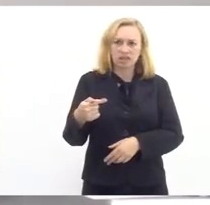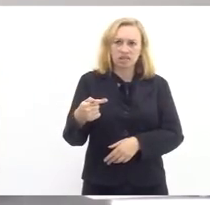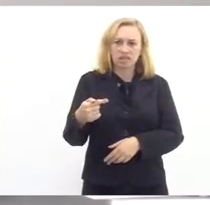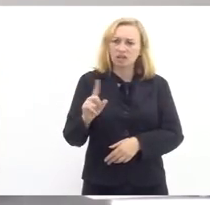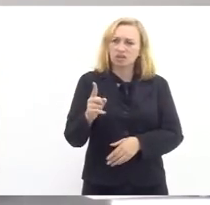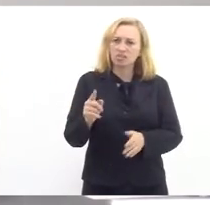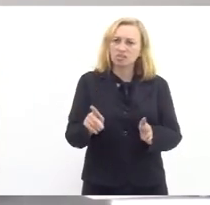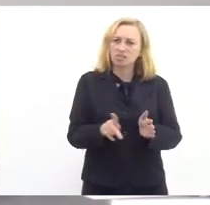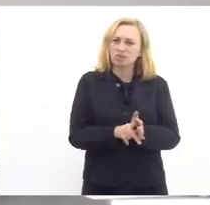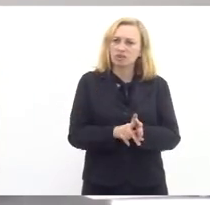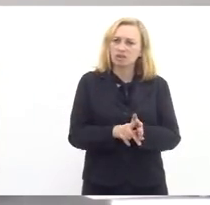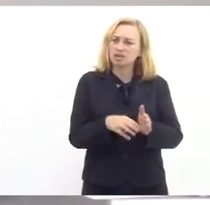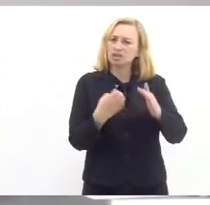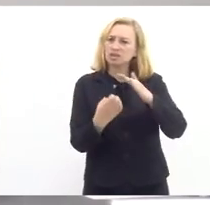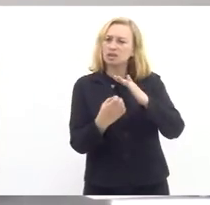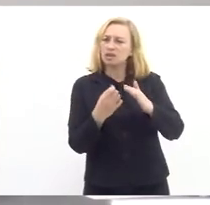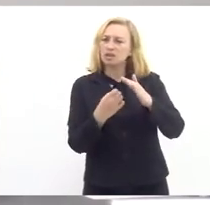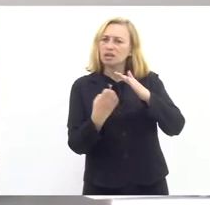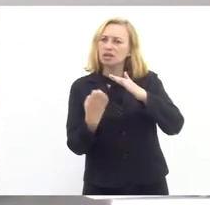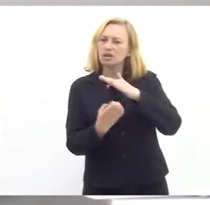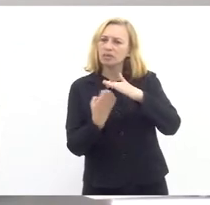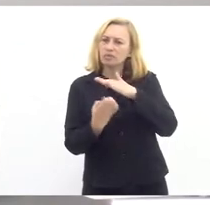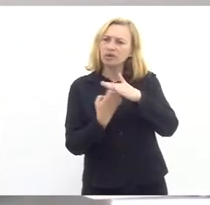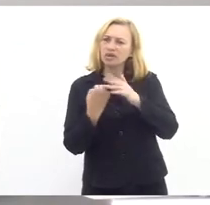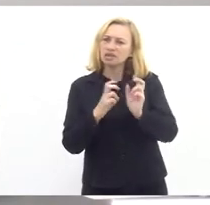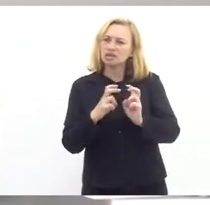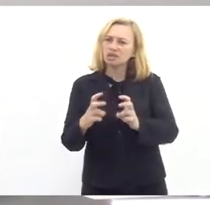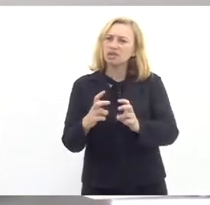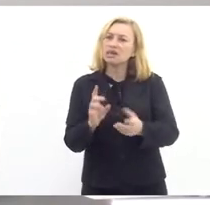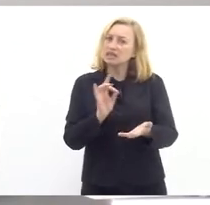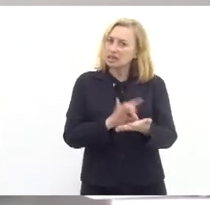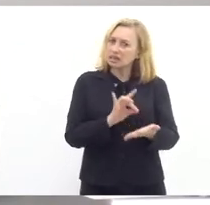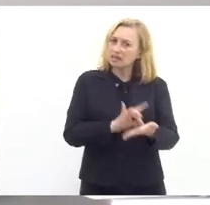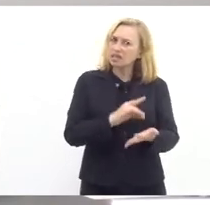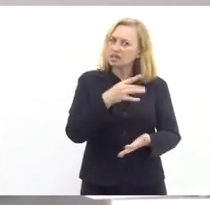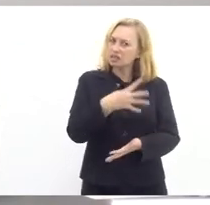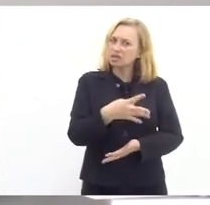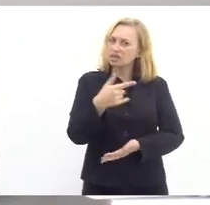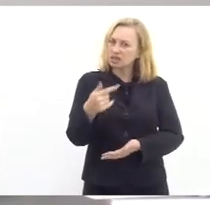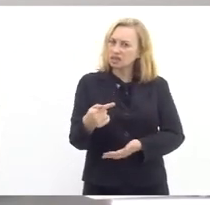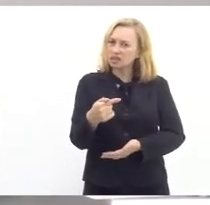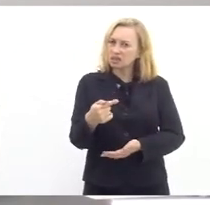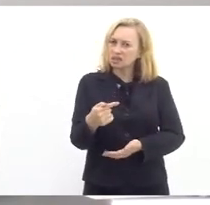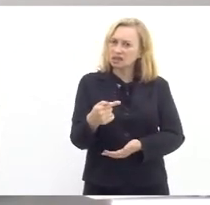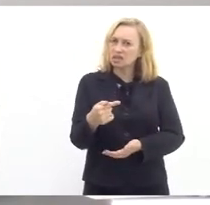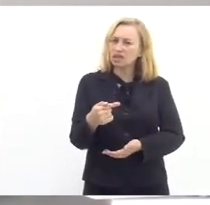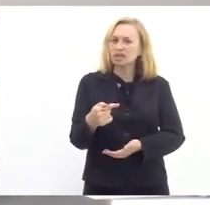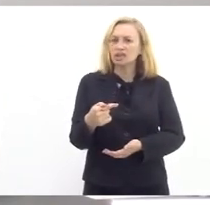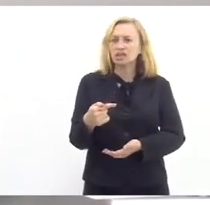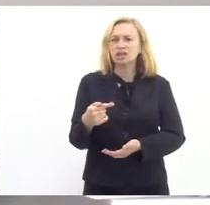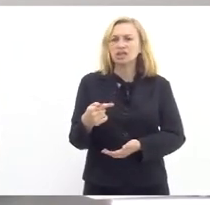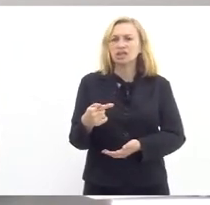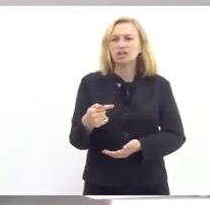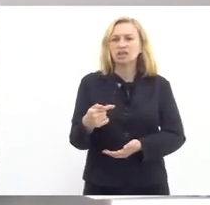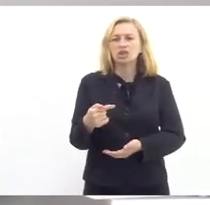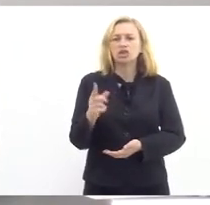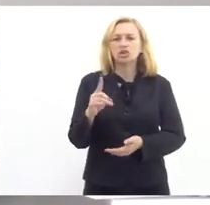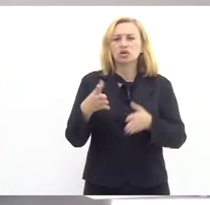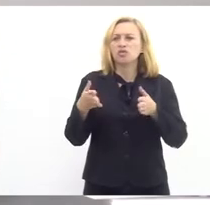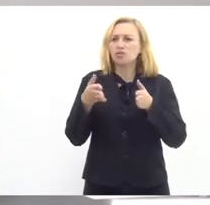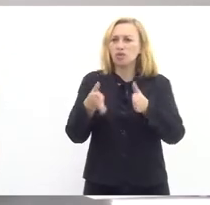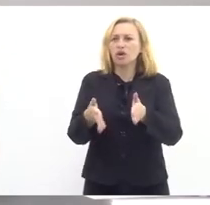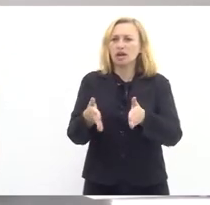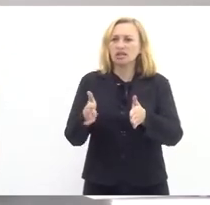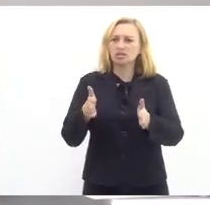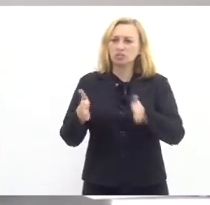concessionária, quando, na verdade, essa Resolução 47 ela deveria se ater apenas, exclusivamente, o período